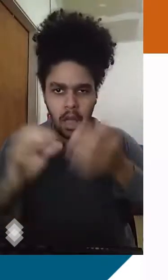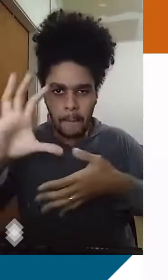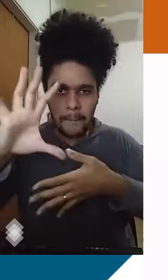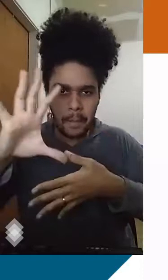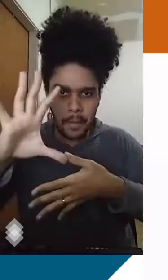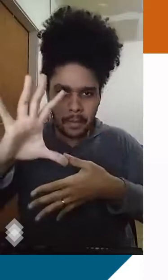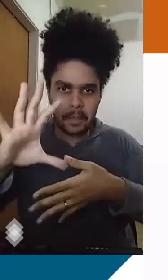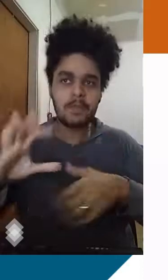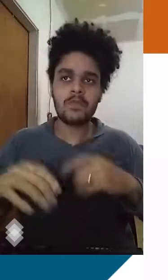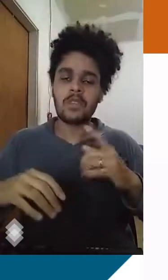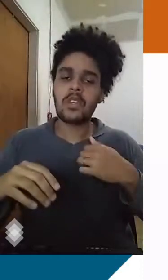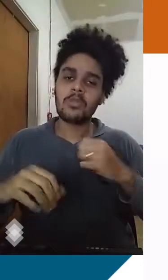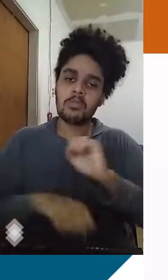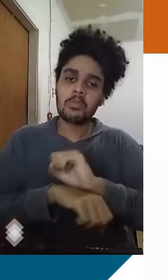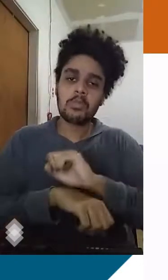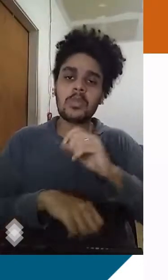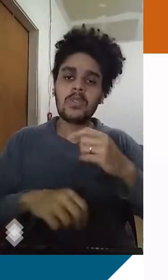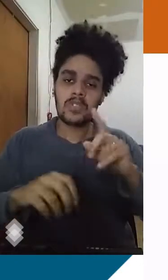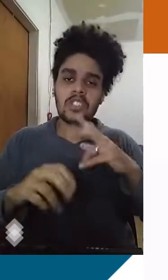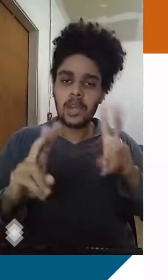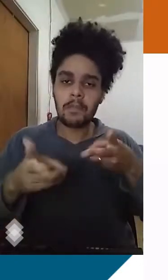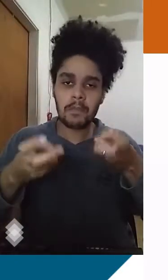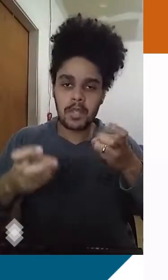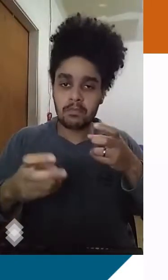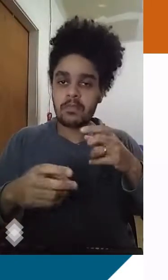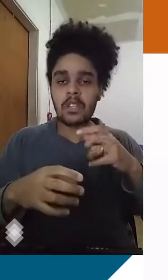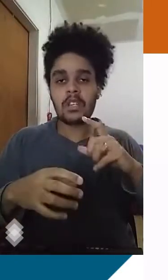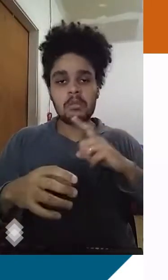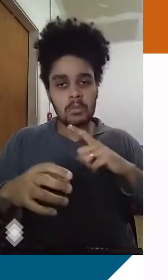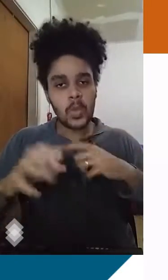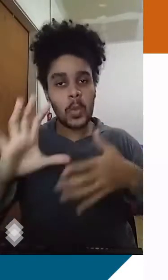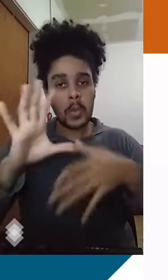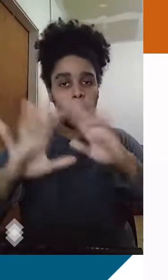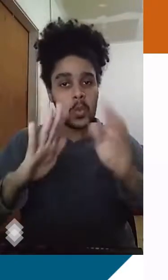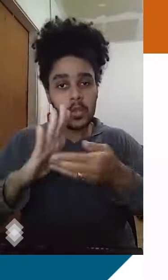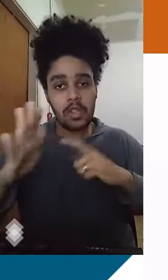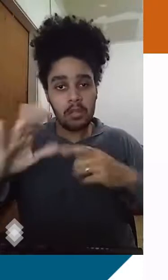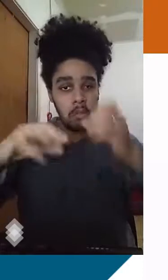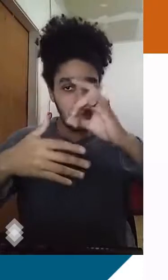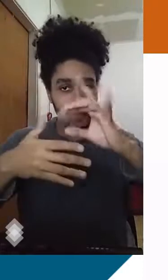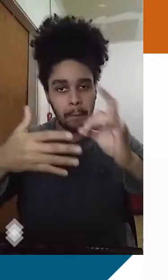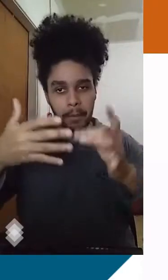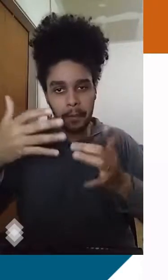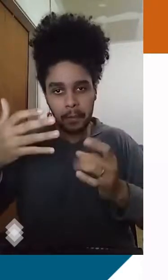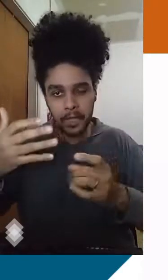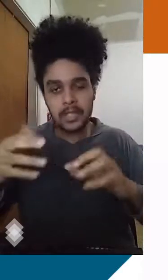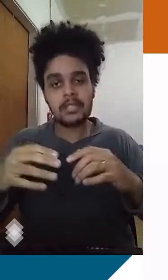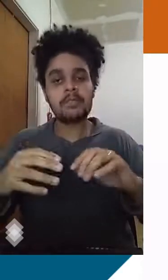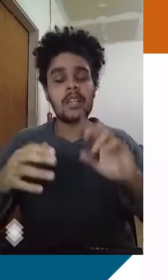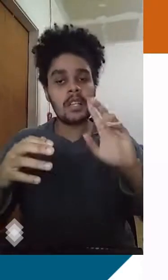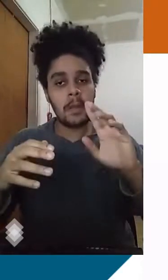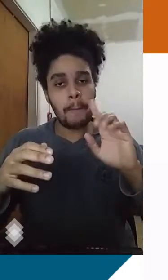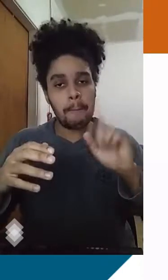Não sei se vocês já repararam, espero que sim, mas assim, todo mapa, ele possui uma série de elementos aí que são responsáveis por